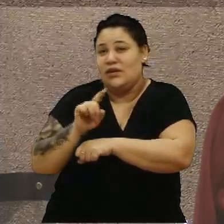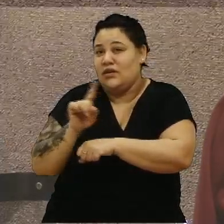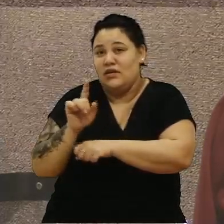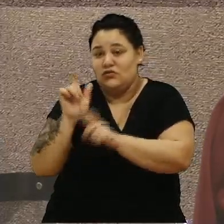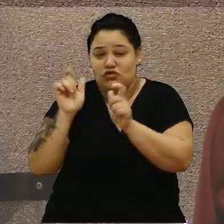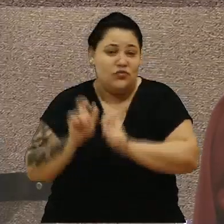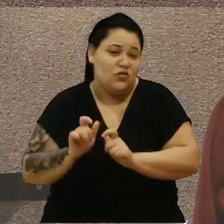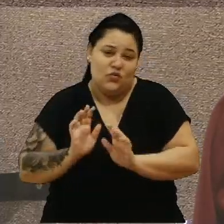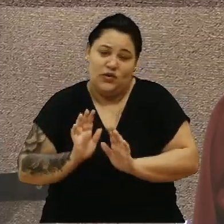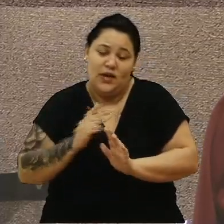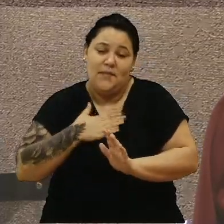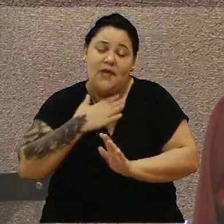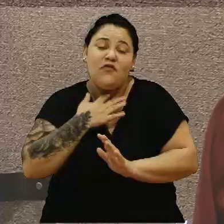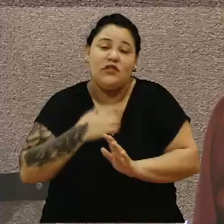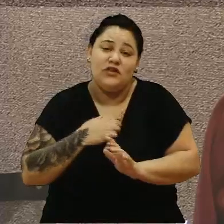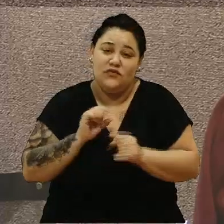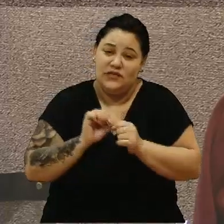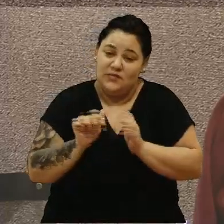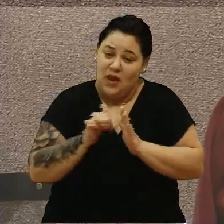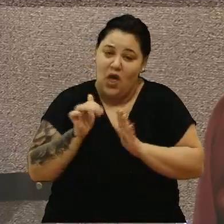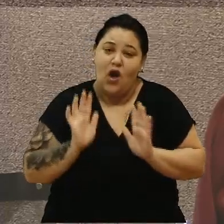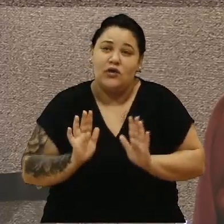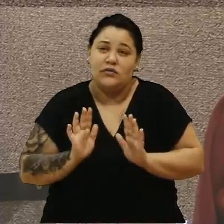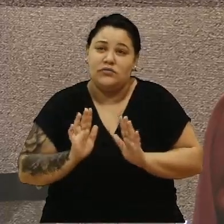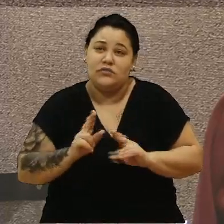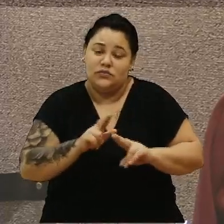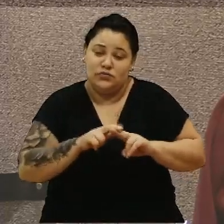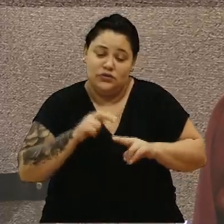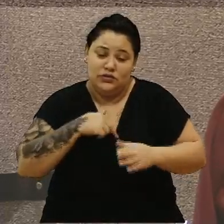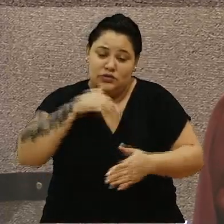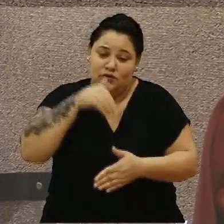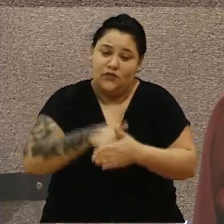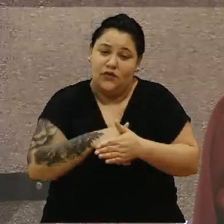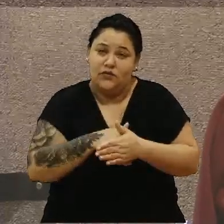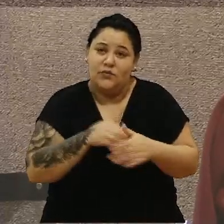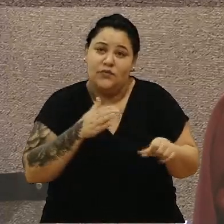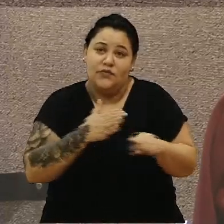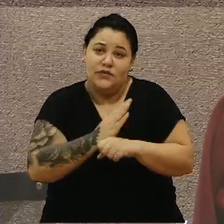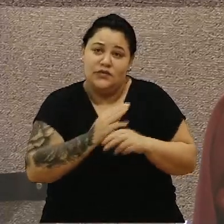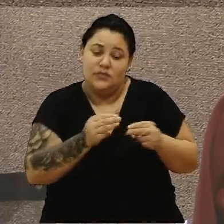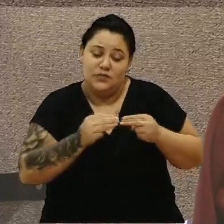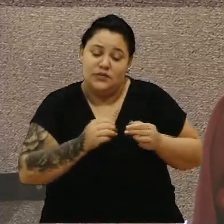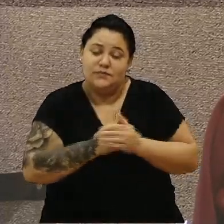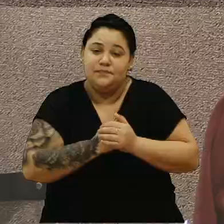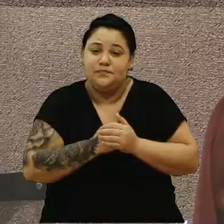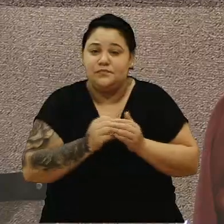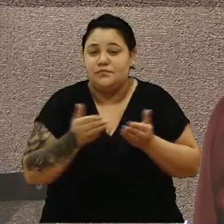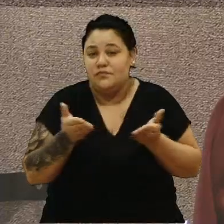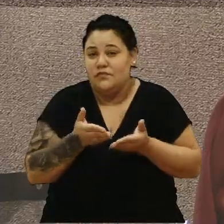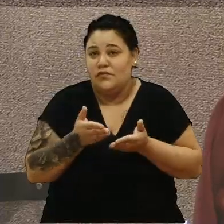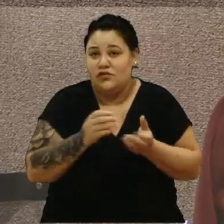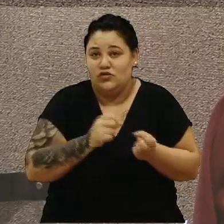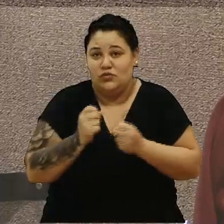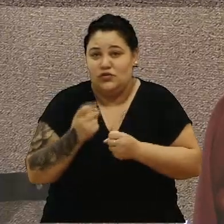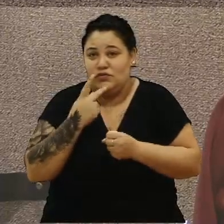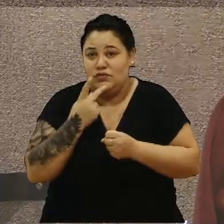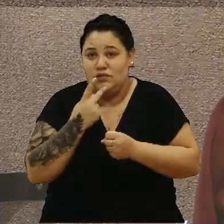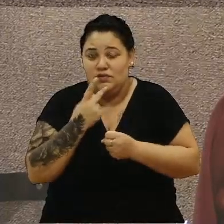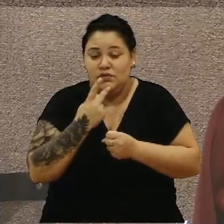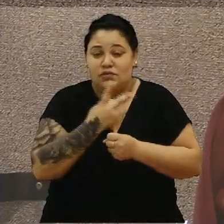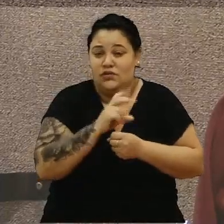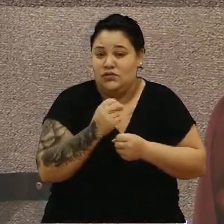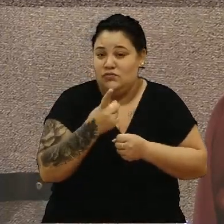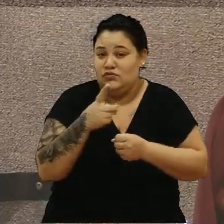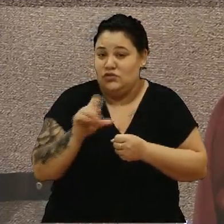com que possa ser melhor. E por isso eu voto pela aprovação dessa moção. Agora, a gente pode dizer isso aqui, como eu falei. Então, desde